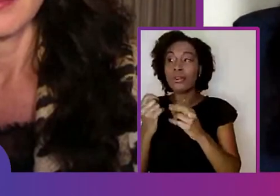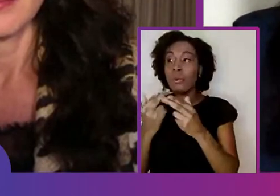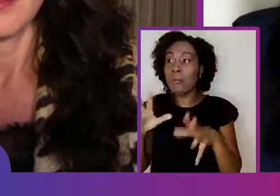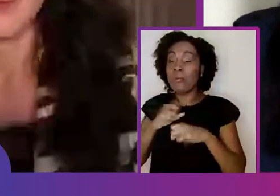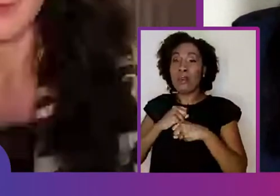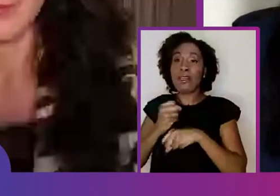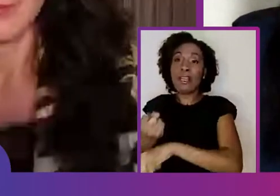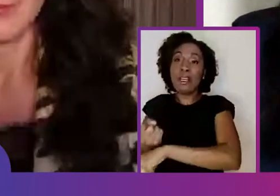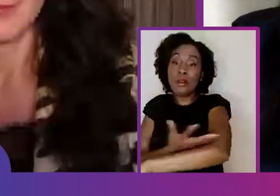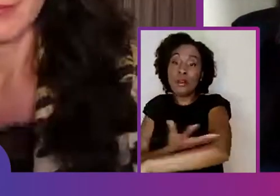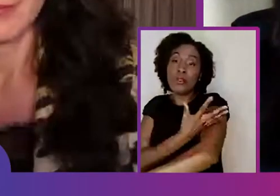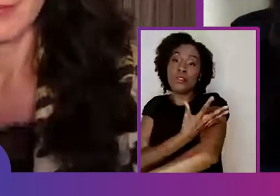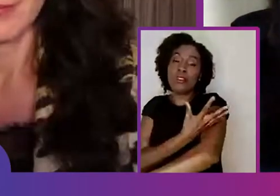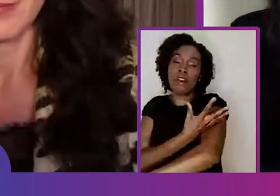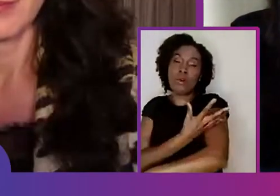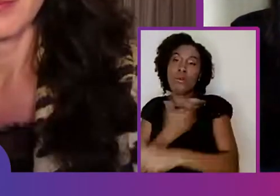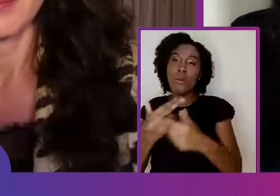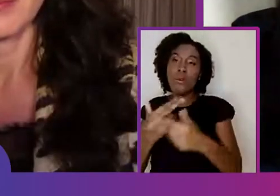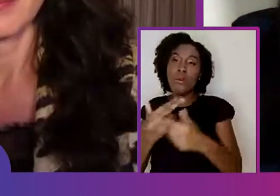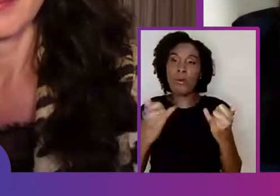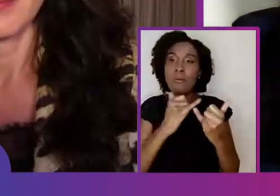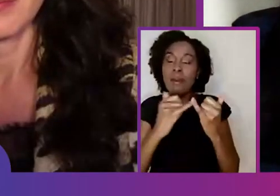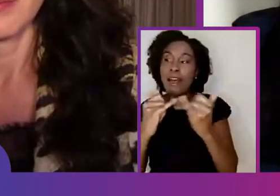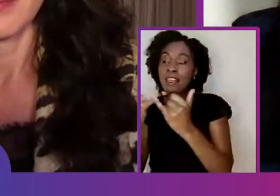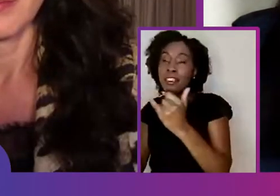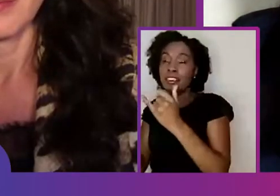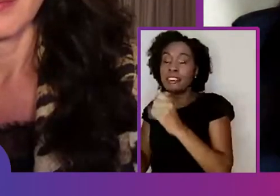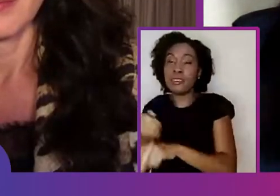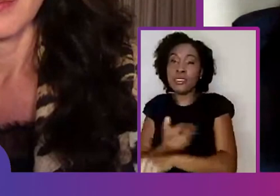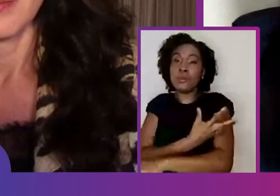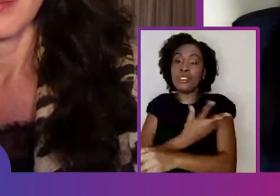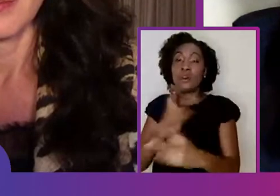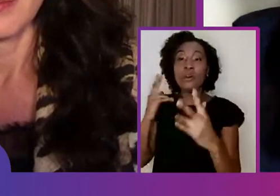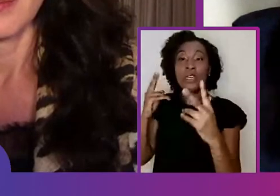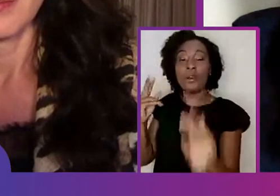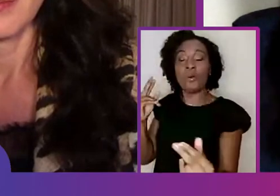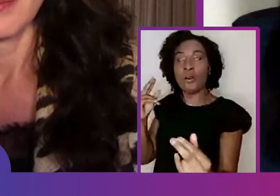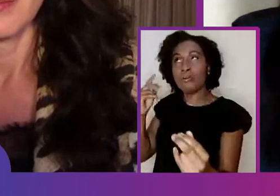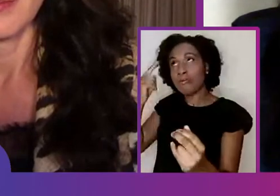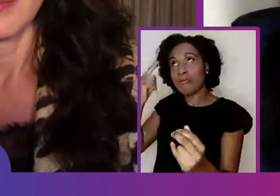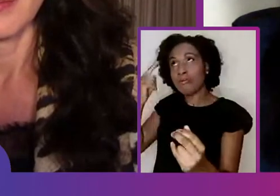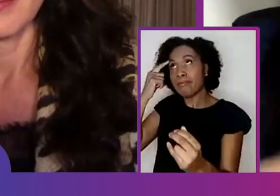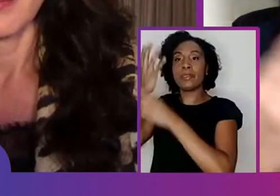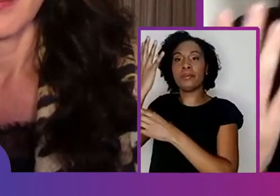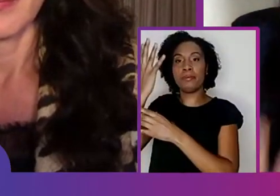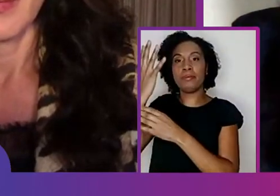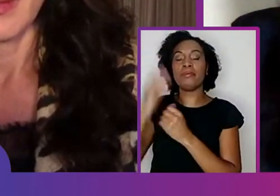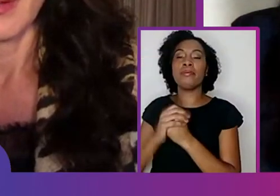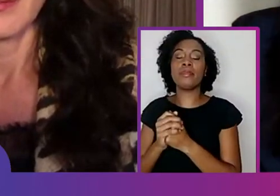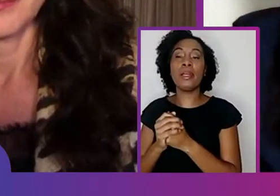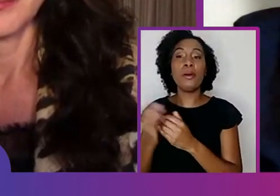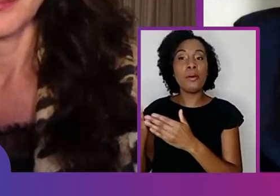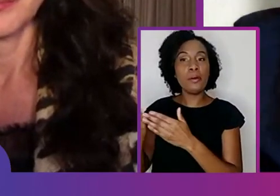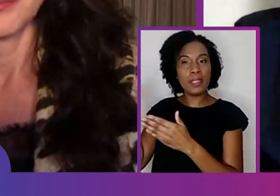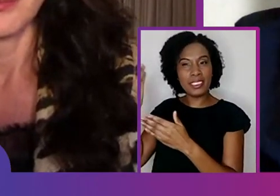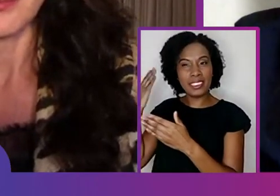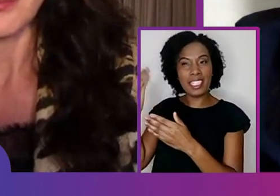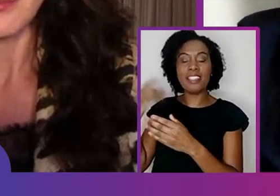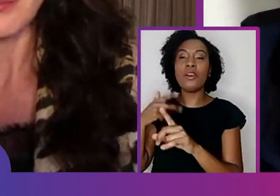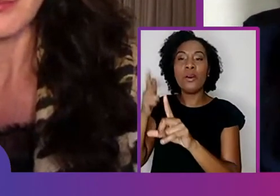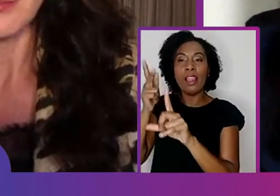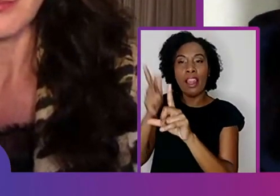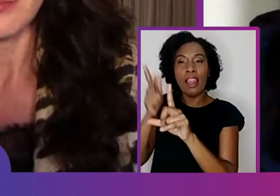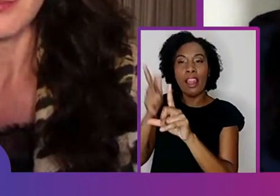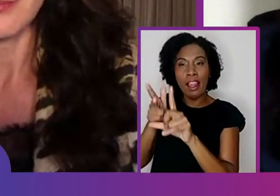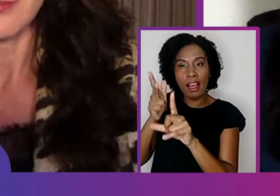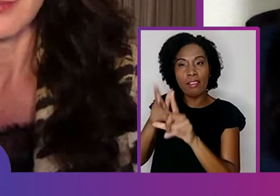com aquela coisa que você já viveu. Então, eu até falei numa live, eu faço live toda quarta-feira pela internet, eu